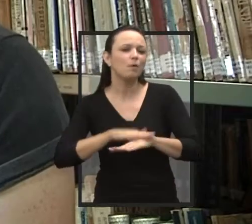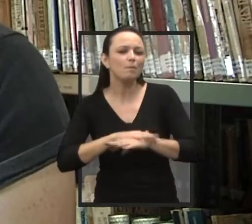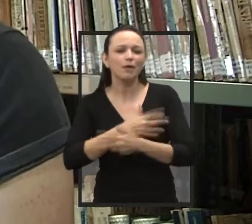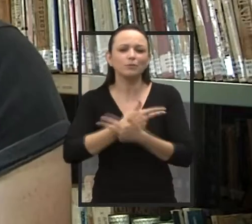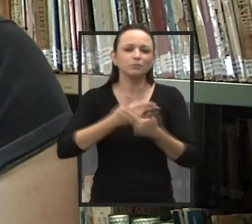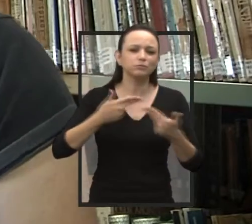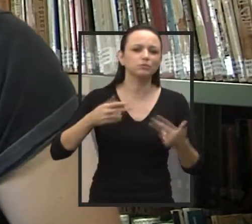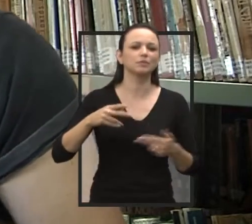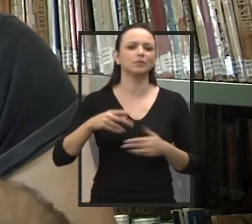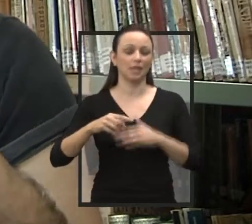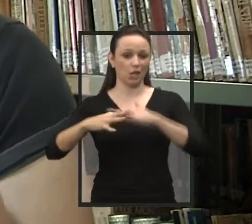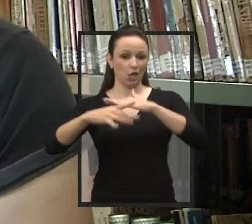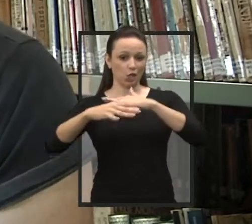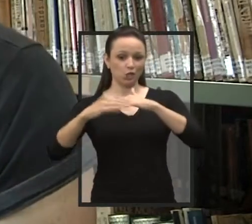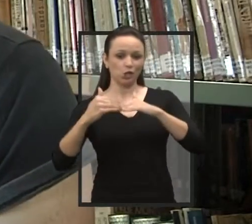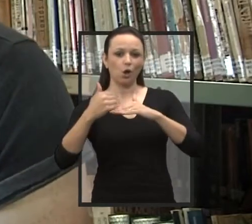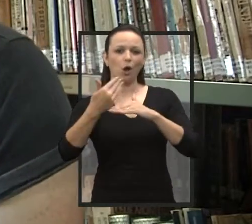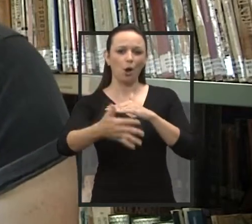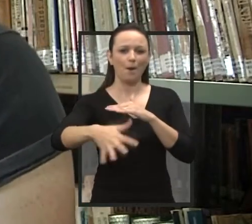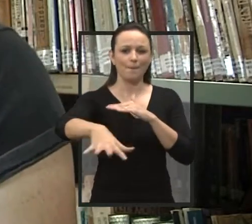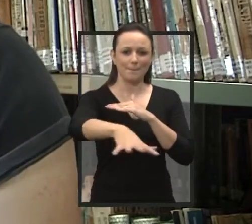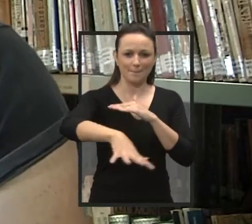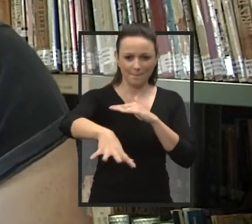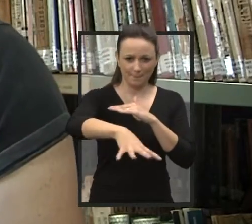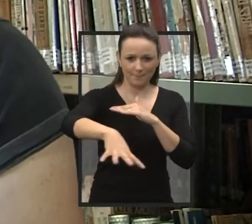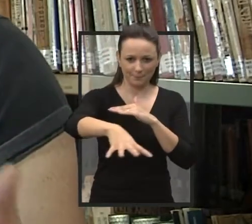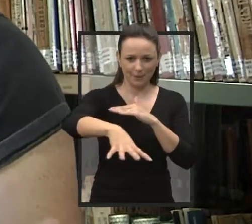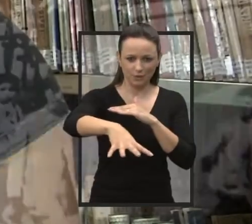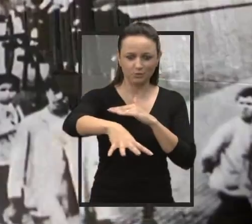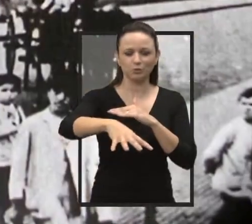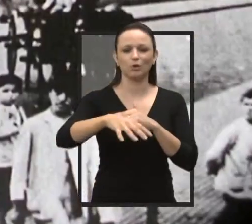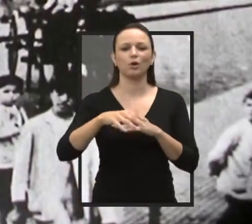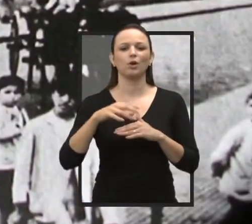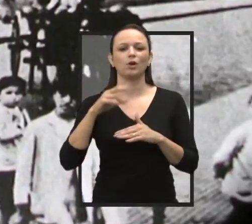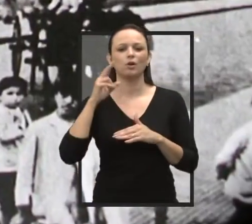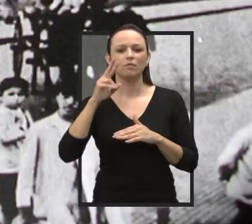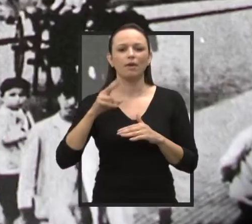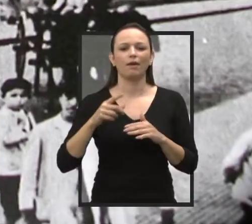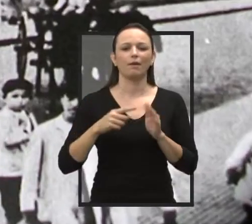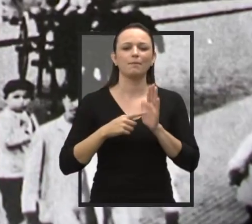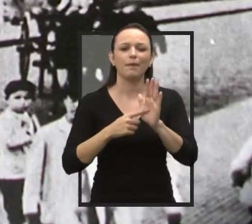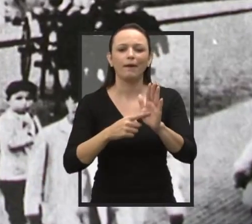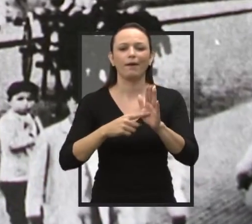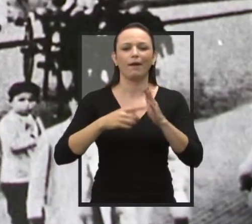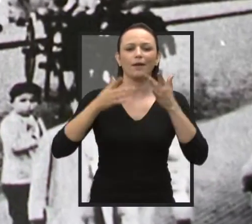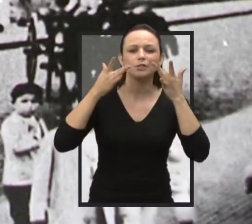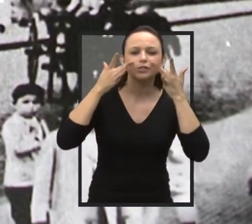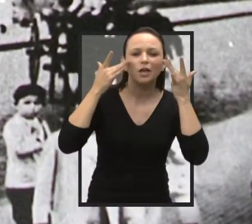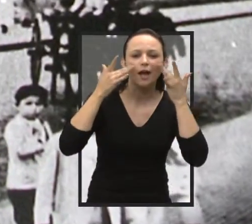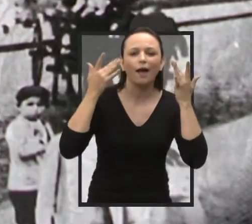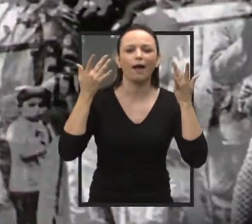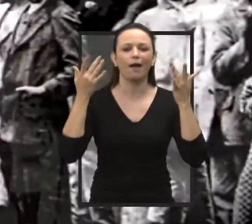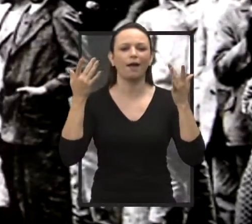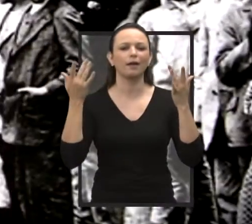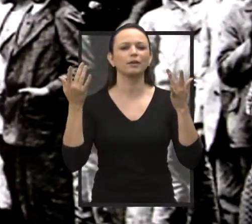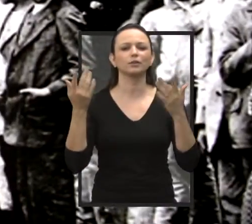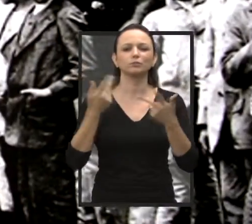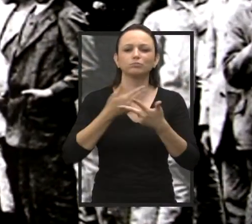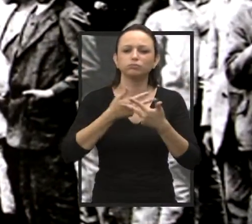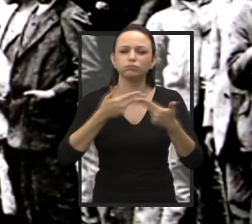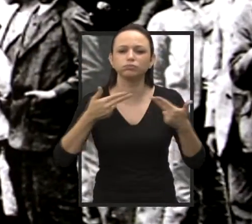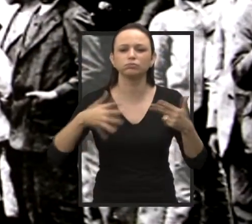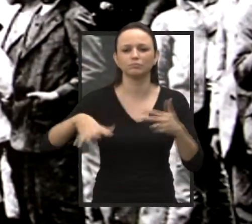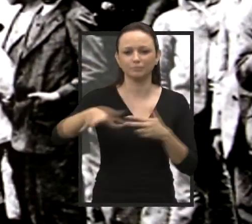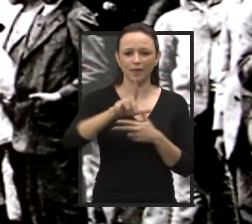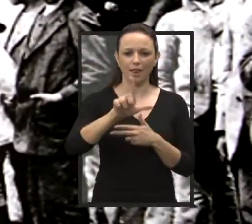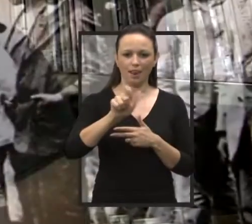jauense. Foi no Jardim de Baixo que a gente presenciou várias apresentações artísticas no teatro, que antigamente era chamado de